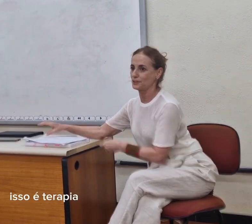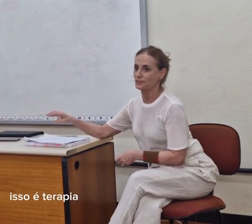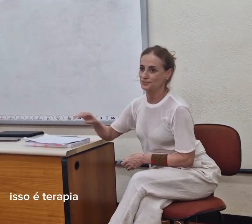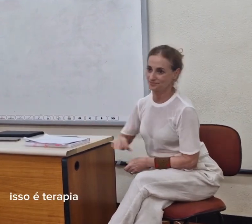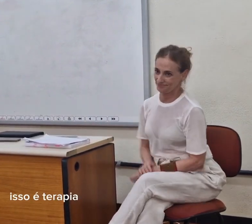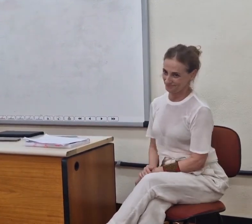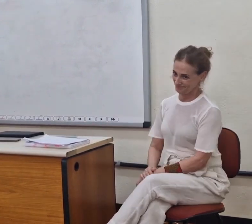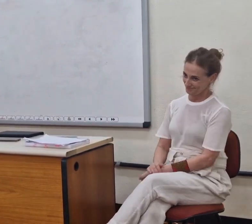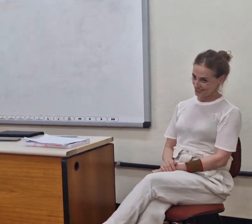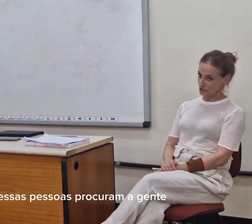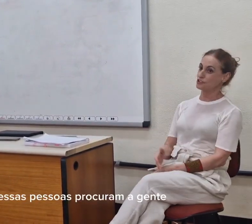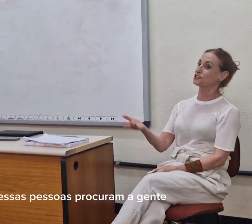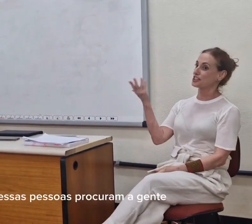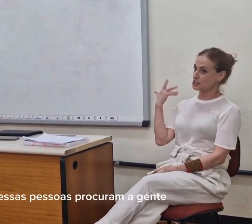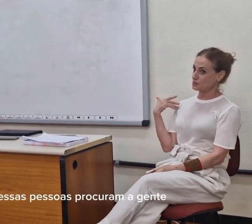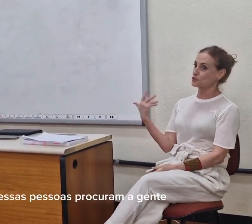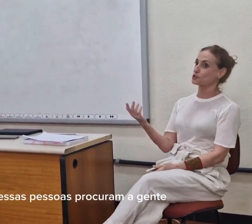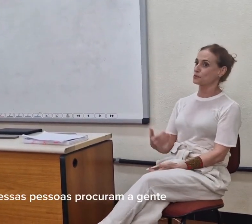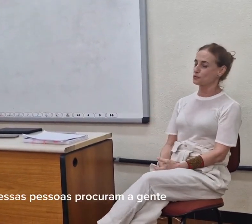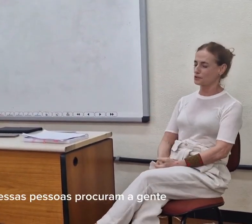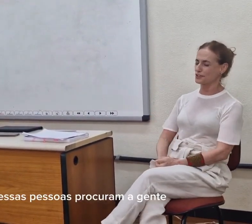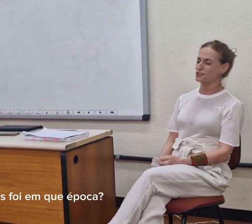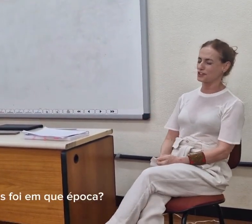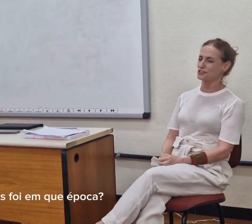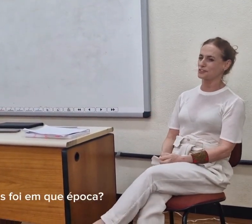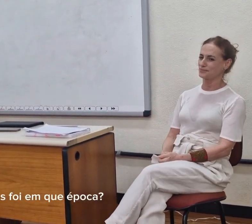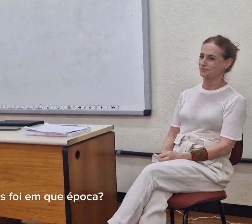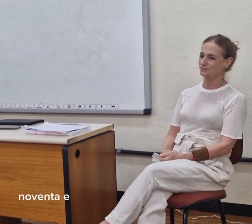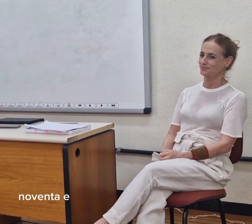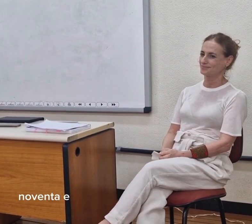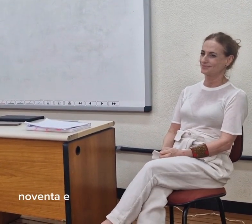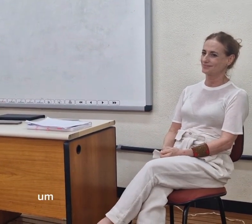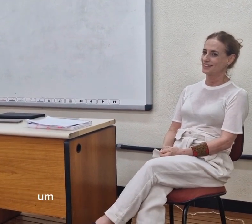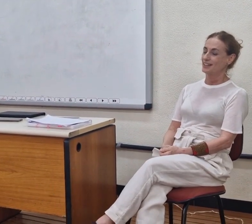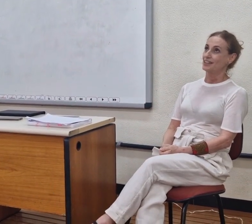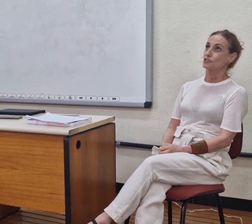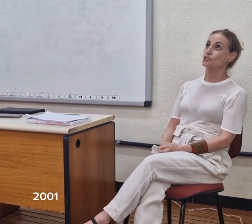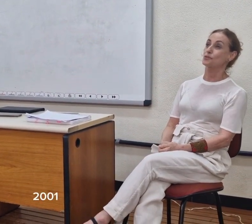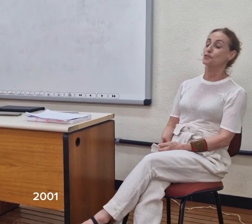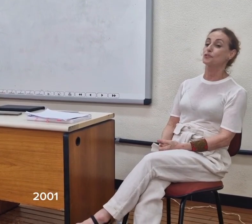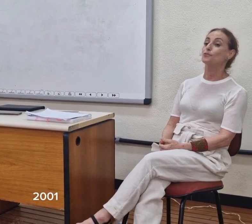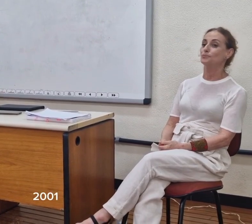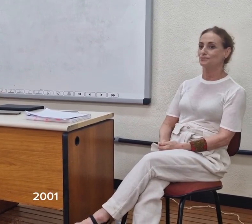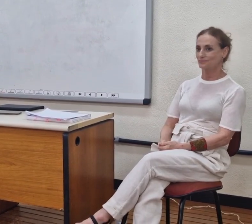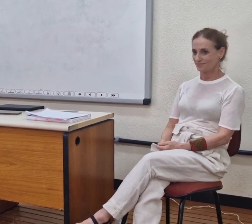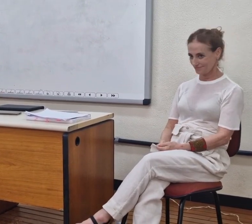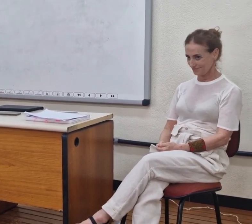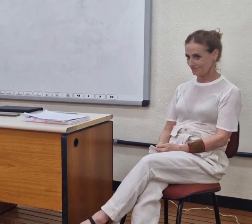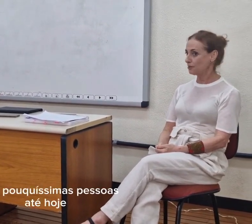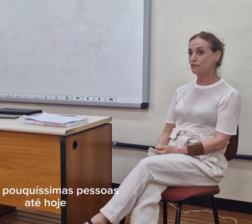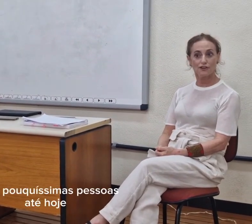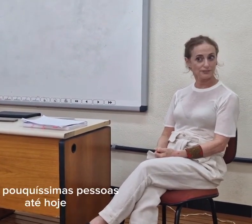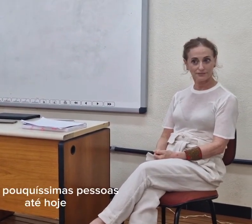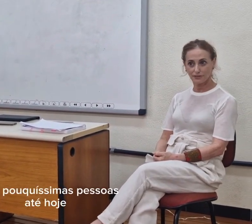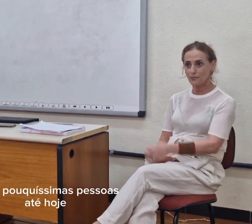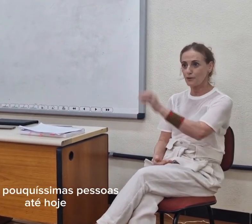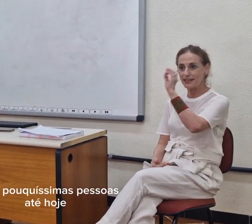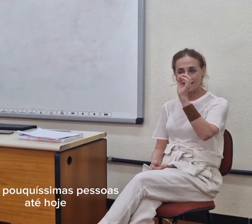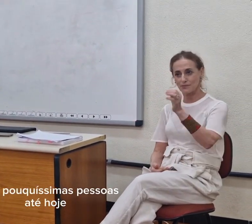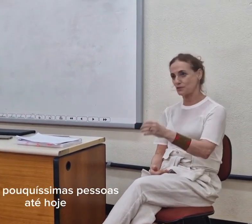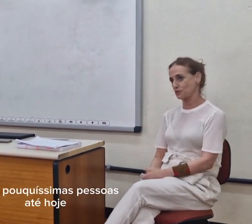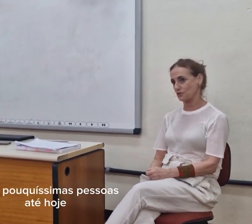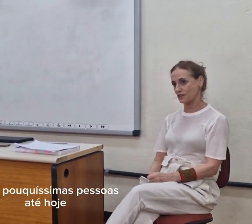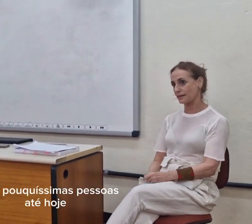isso é terapia. Ah, hoje em dia as pessoas não procuram. Mas foi que época? 90 e... 2000? A doutora Lina? Não foi,